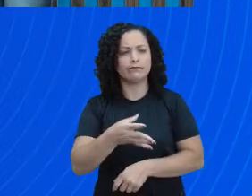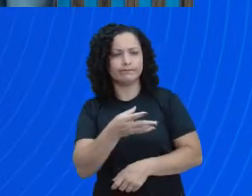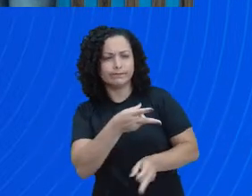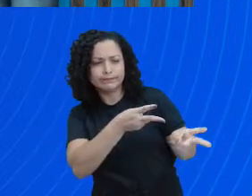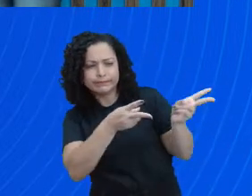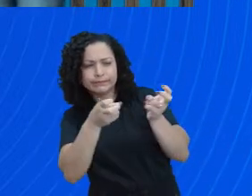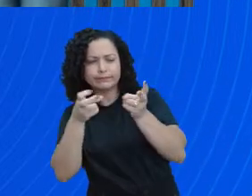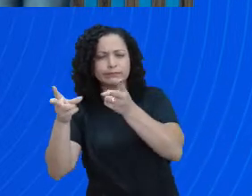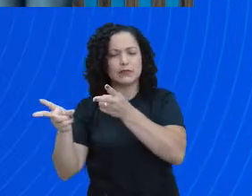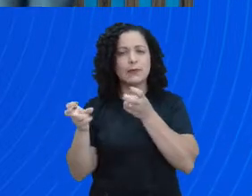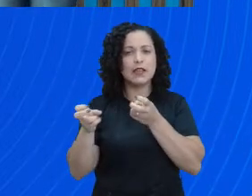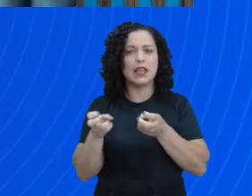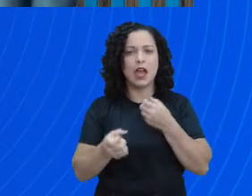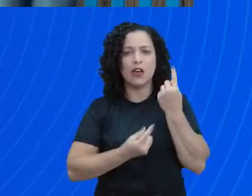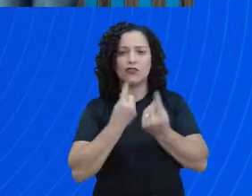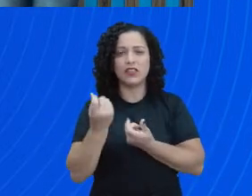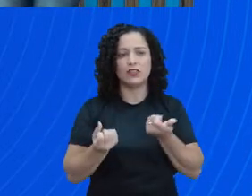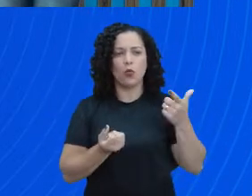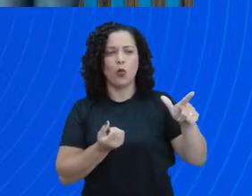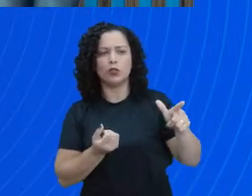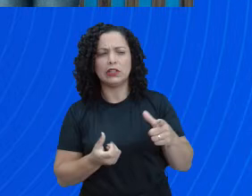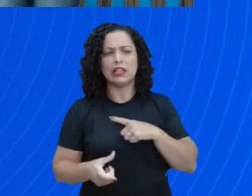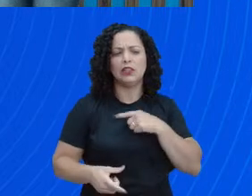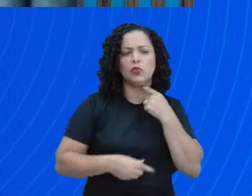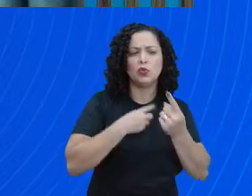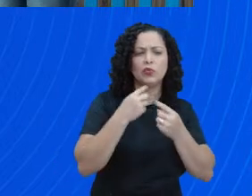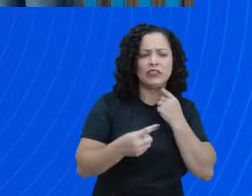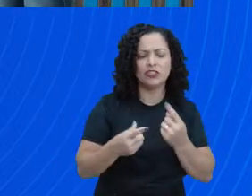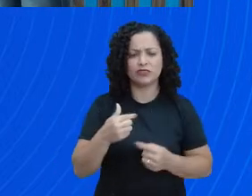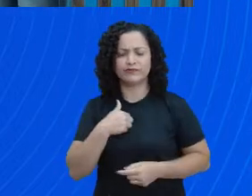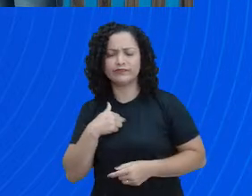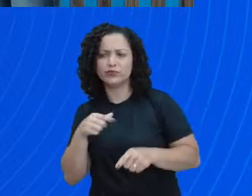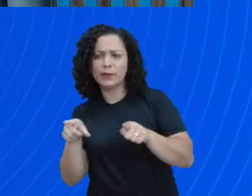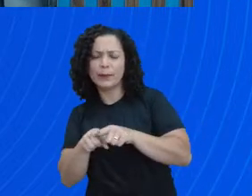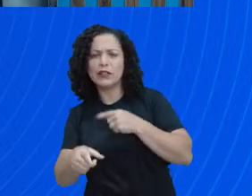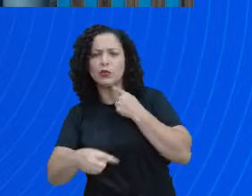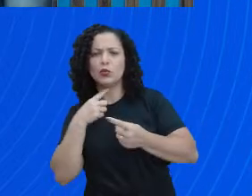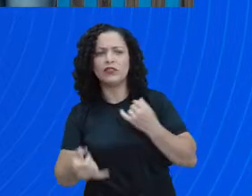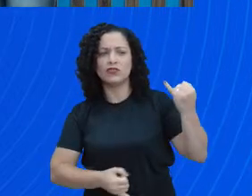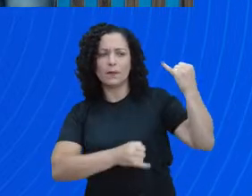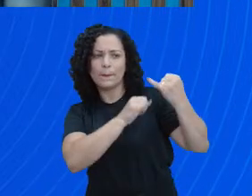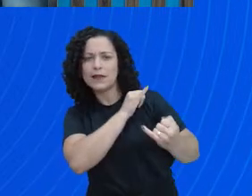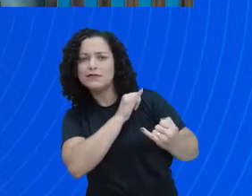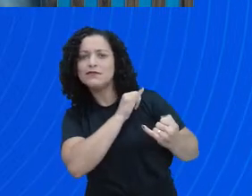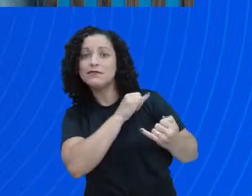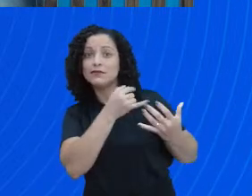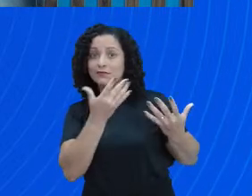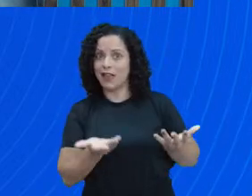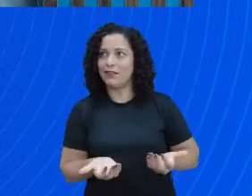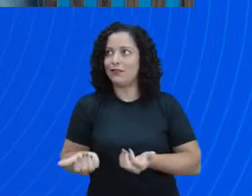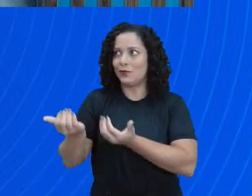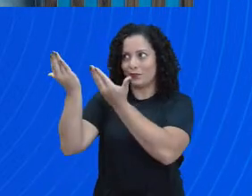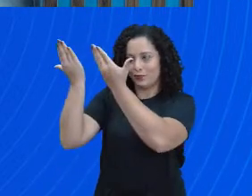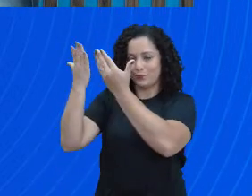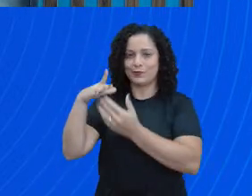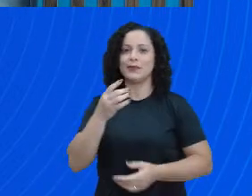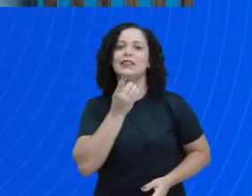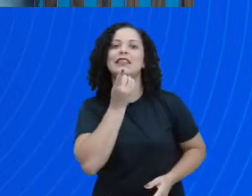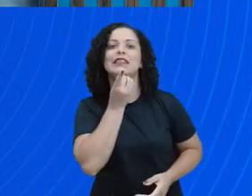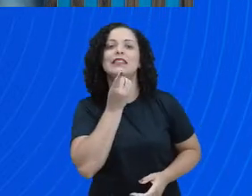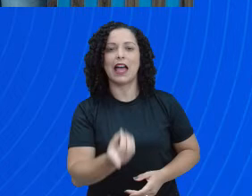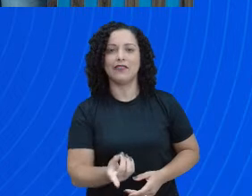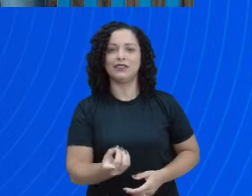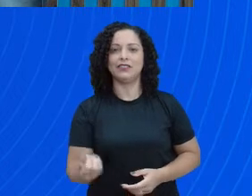vezes a dúvida do outro é a nossa dúvida também. Mas vamos voltar aqui para Charles Darwin. Então, em Darwin a gente está vendo aí a